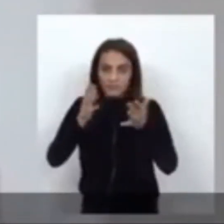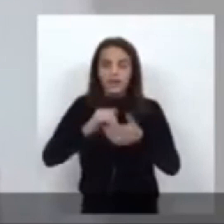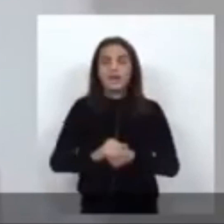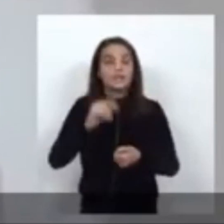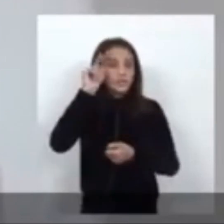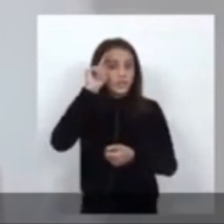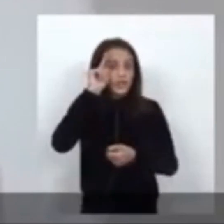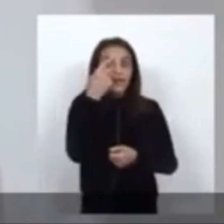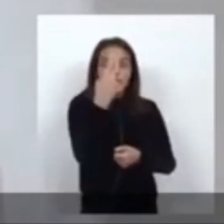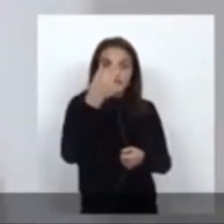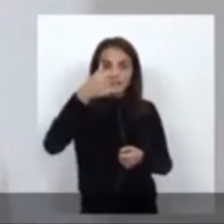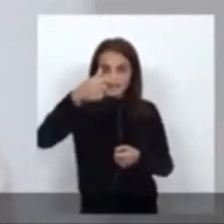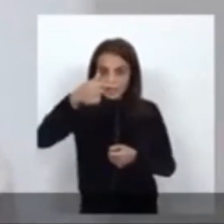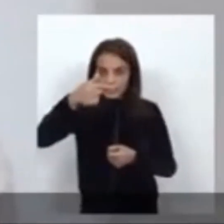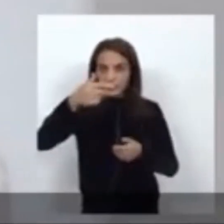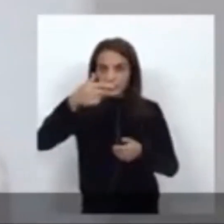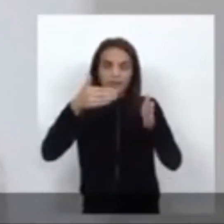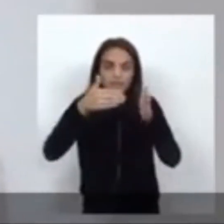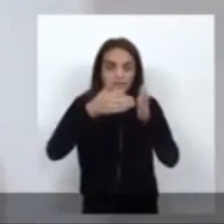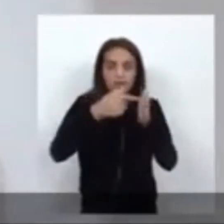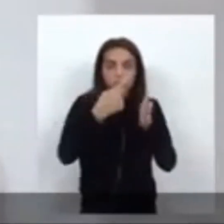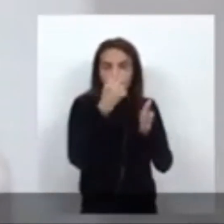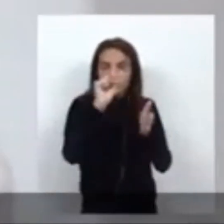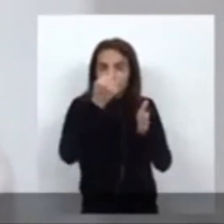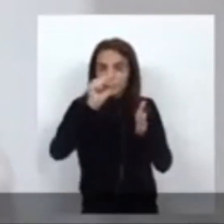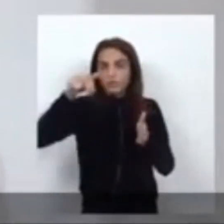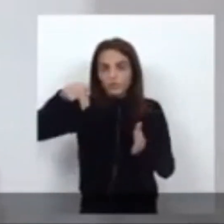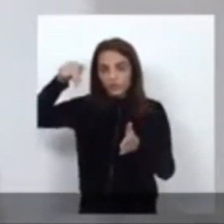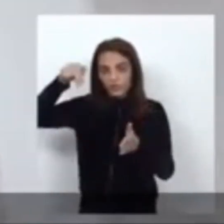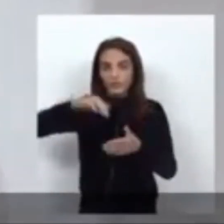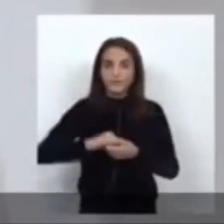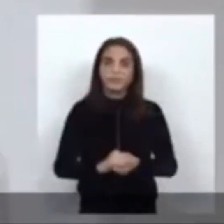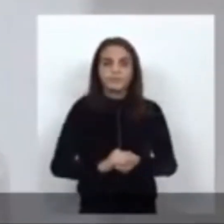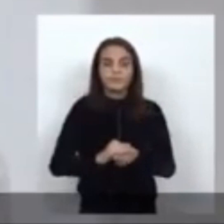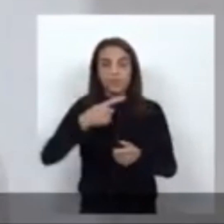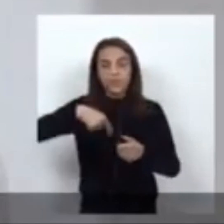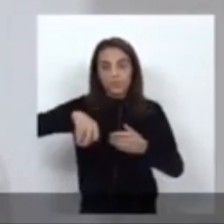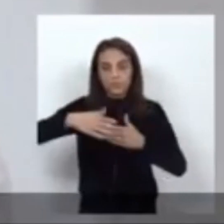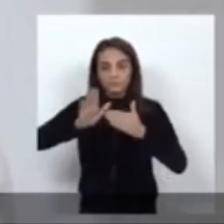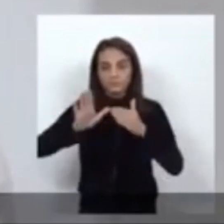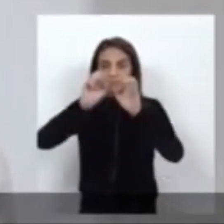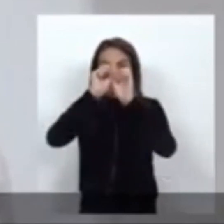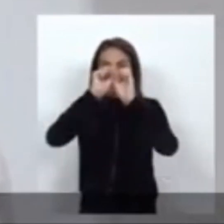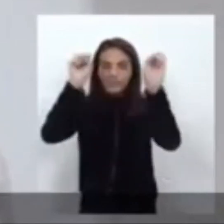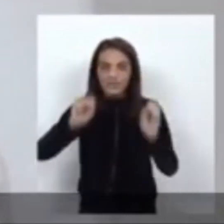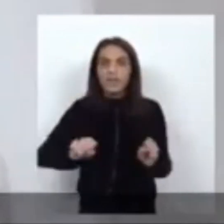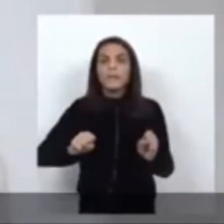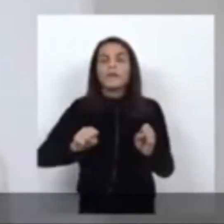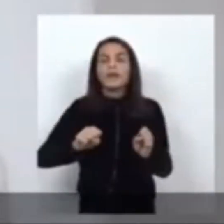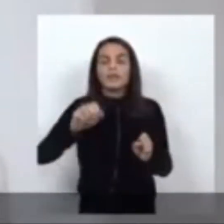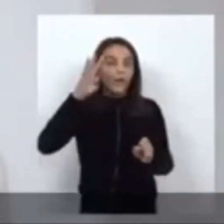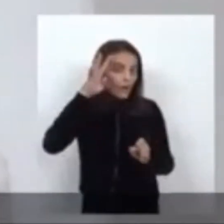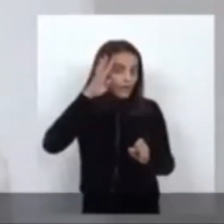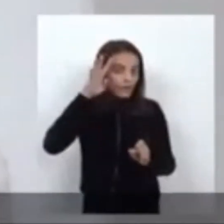de 27/10 a 18/11. Nós abriremos o sistema na próxima quarta-feira para que os